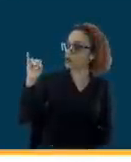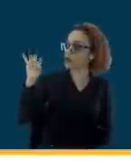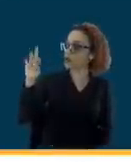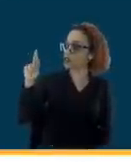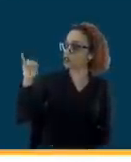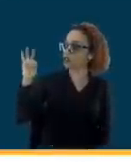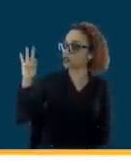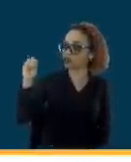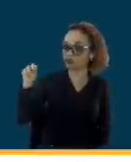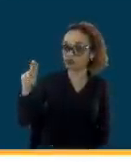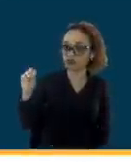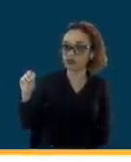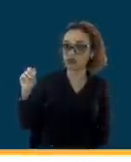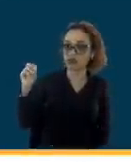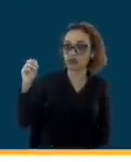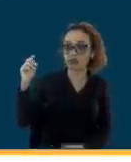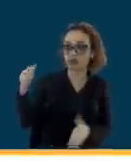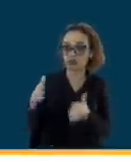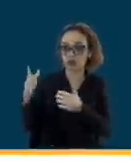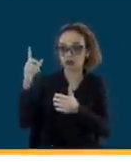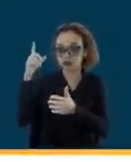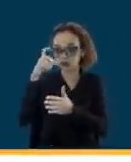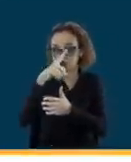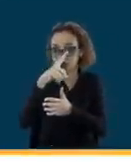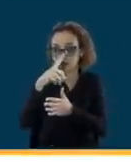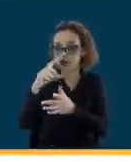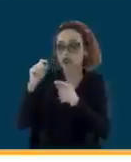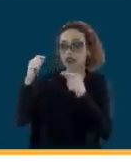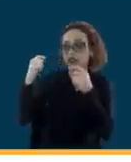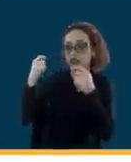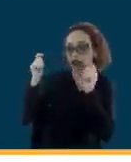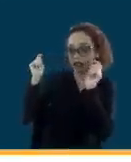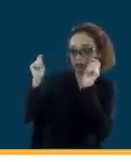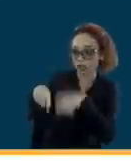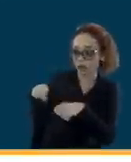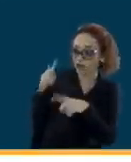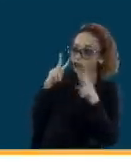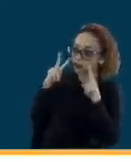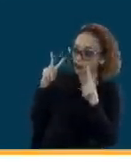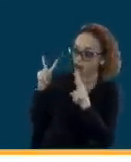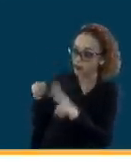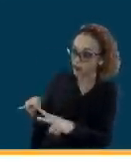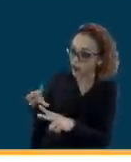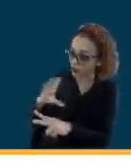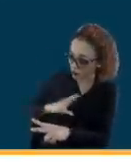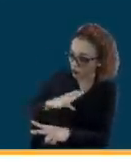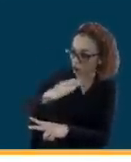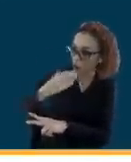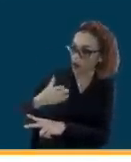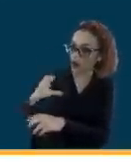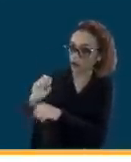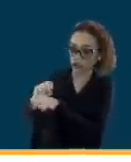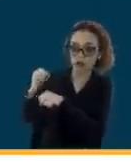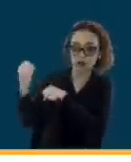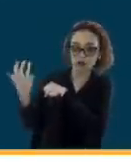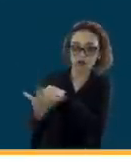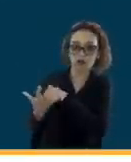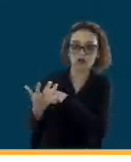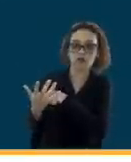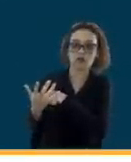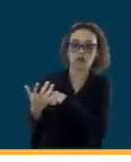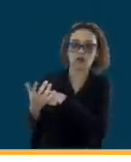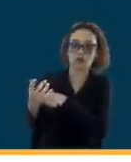também nos fazer olhar para a cara desse monstro corajosamente, que é dessa pandemia, dessa falta